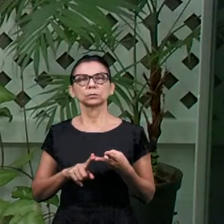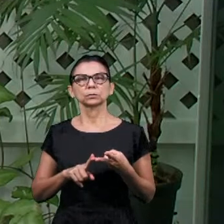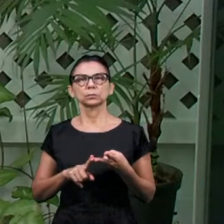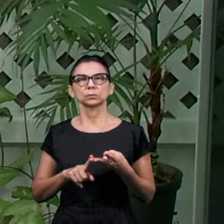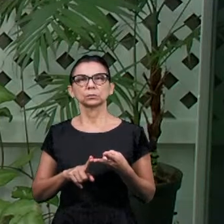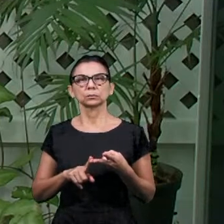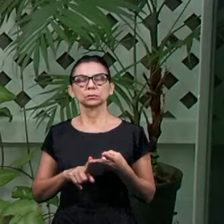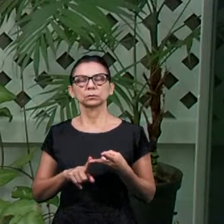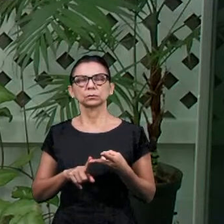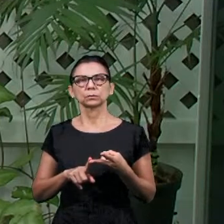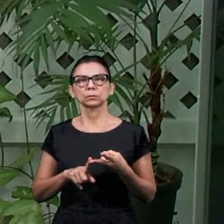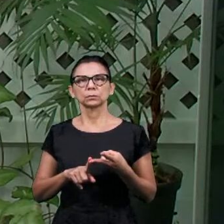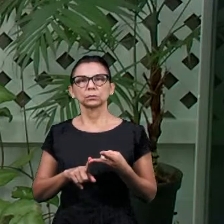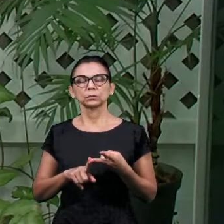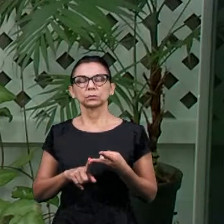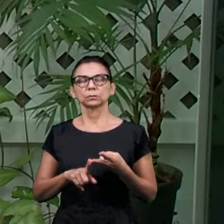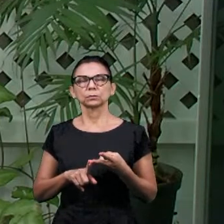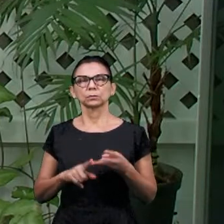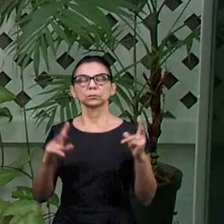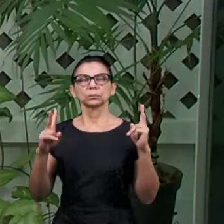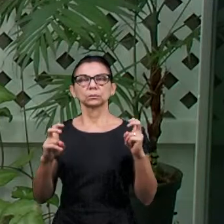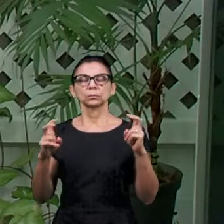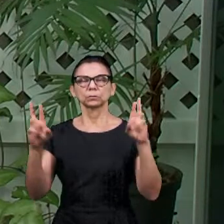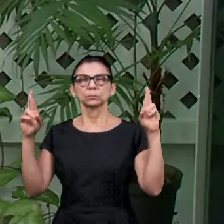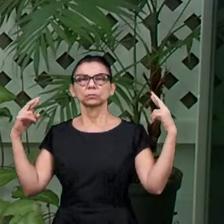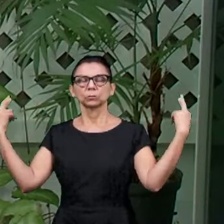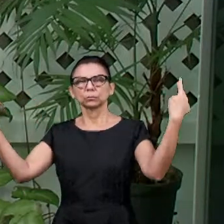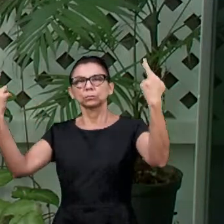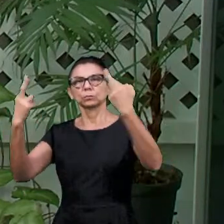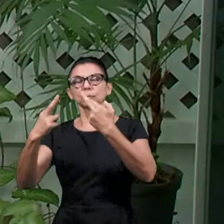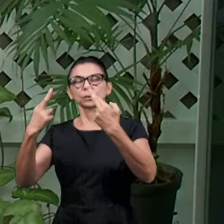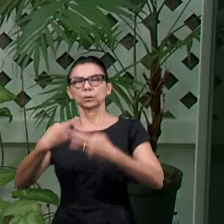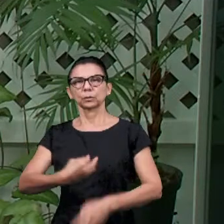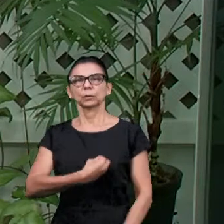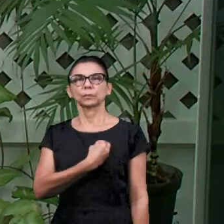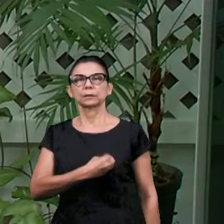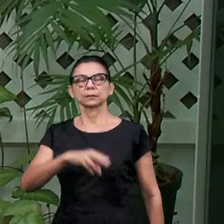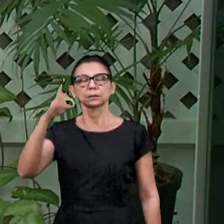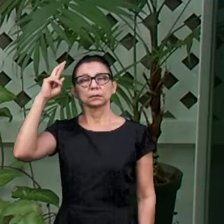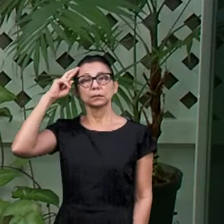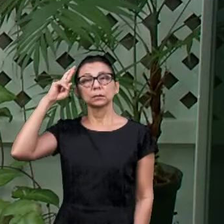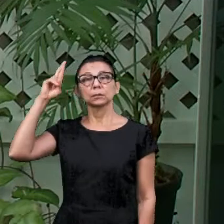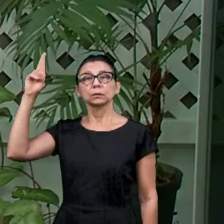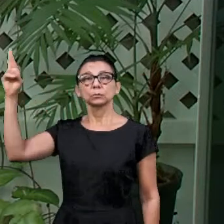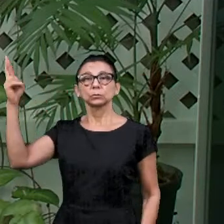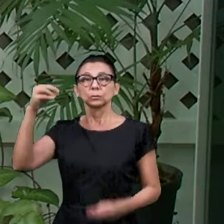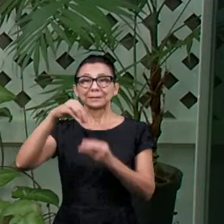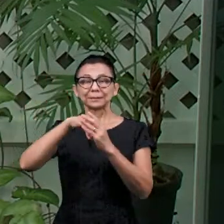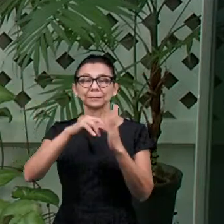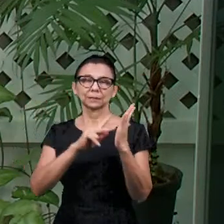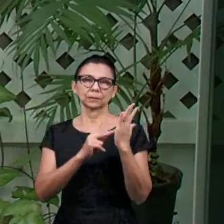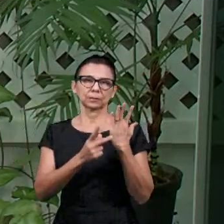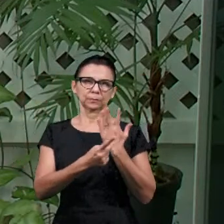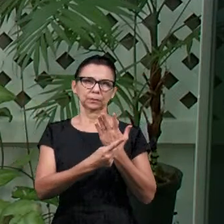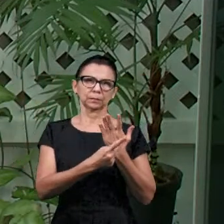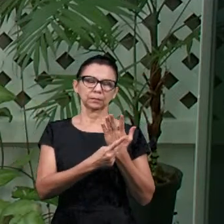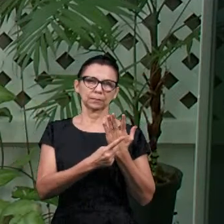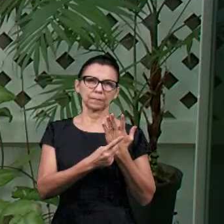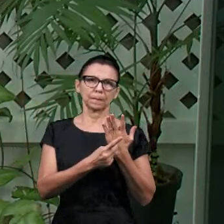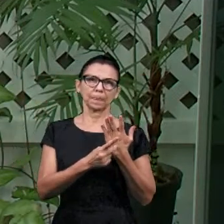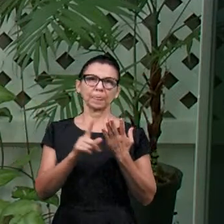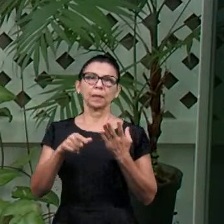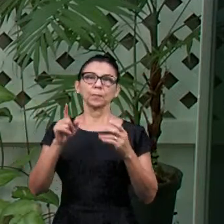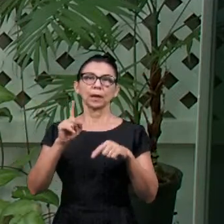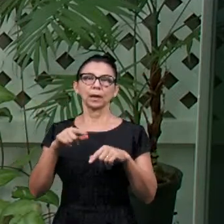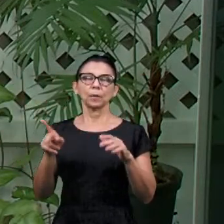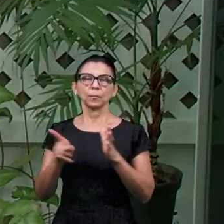do reino, com a presença do Senhor em todas elas, quer dizer, porque é o reino de